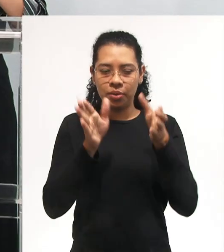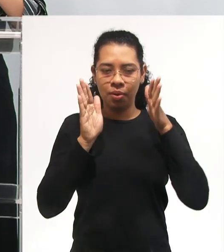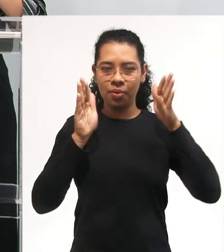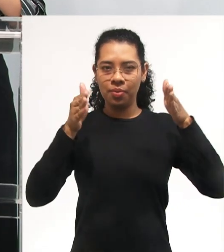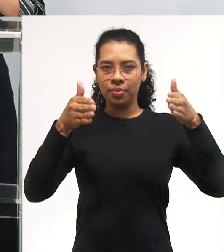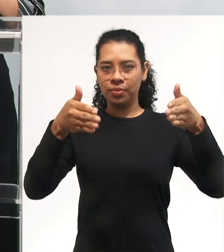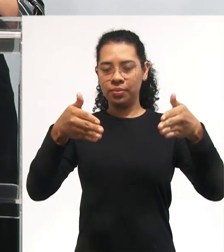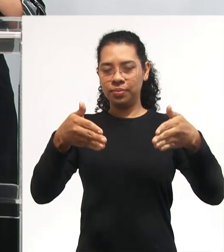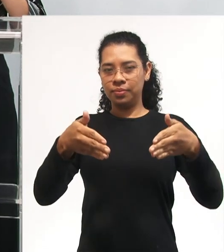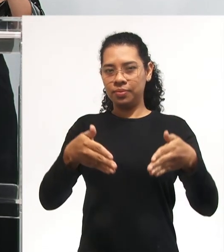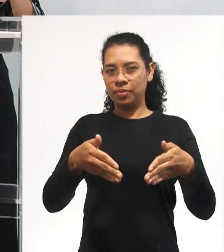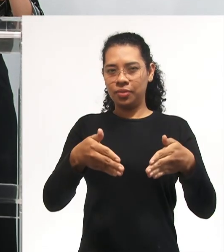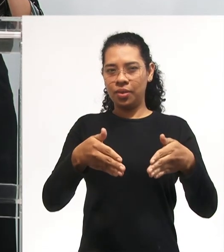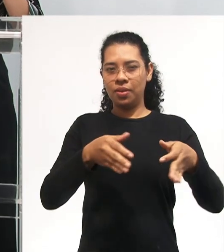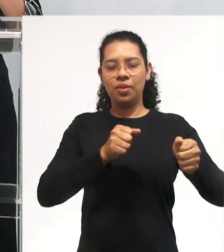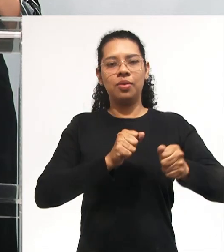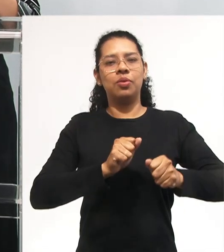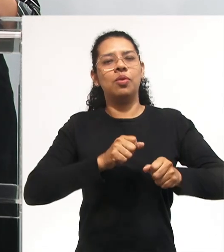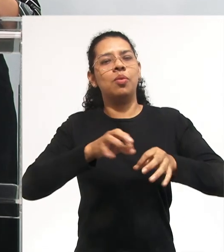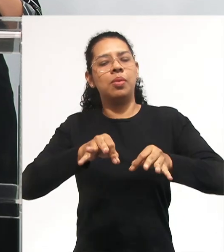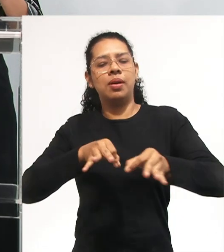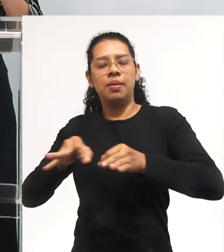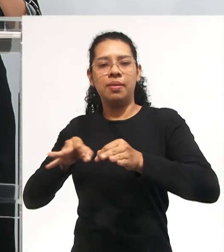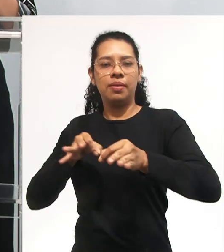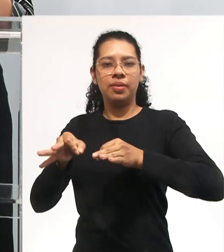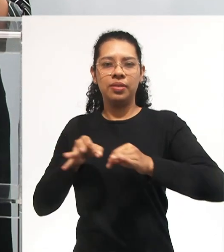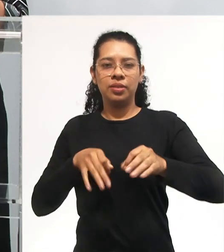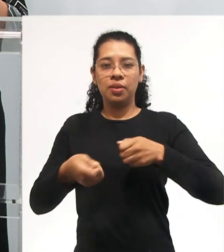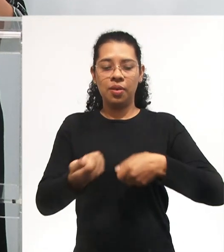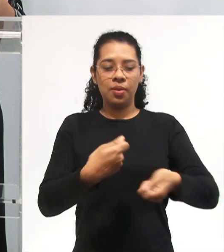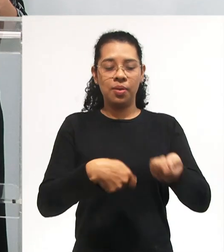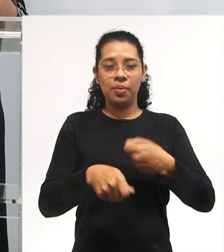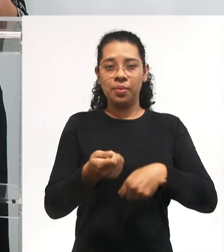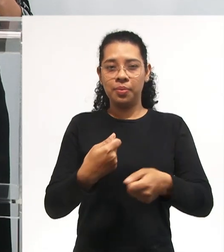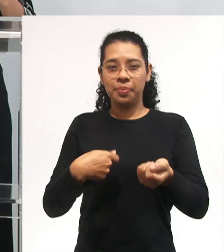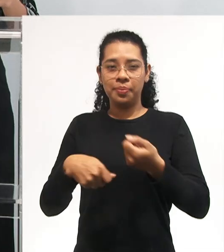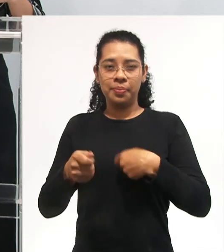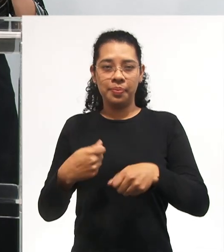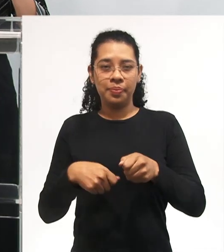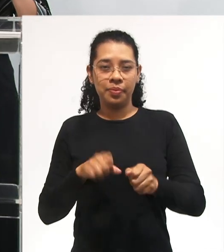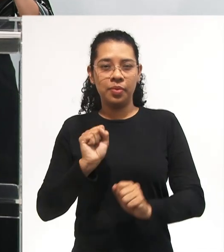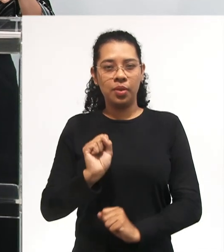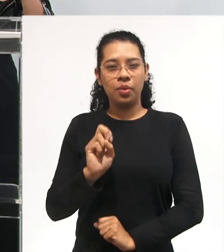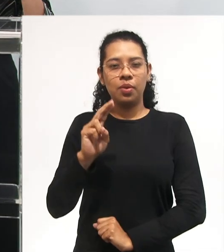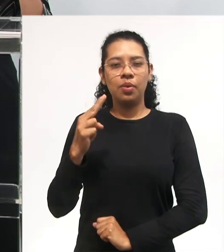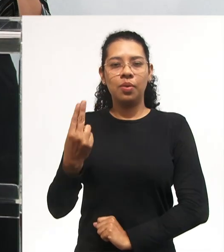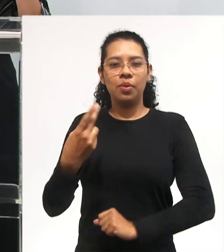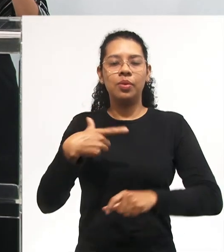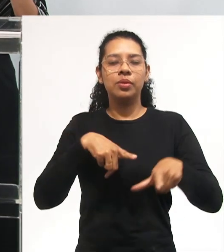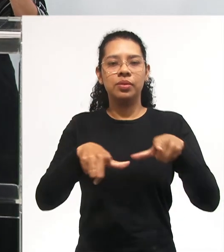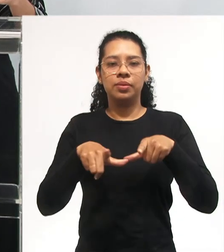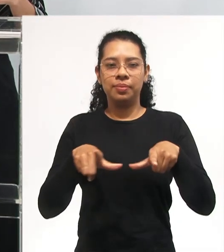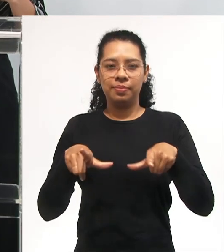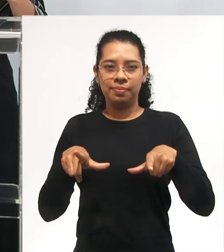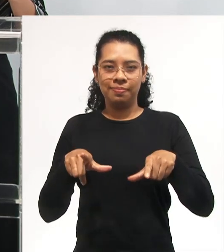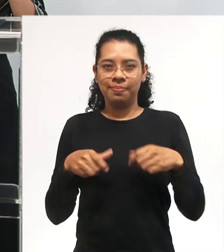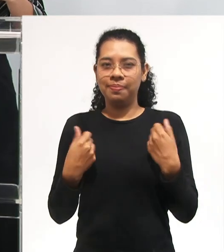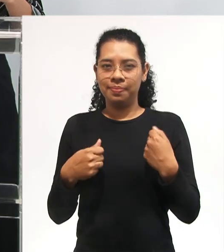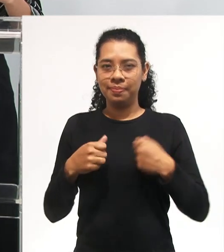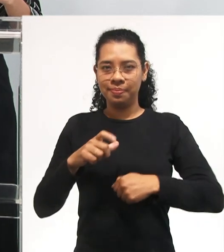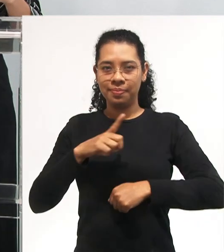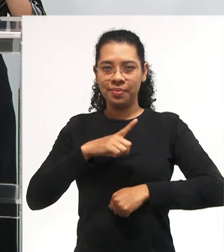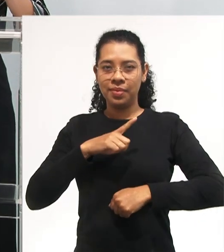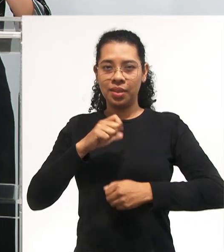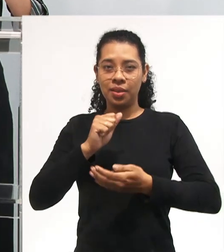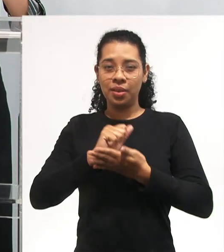mais administrativo, mais contábil, mais trabalhista, né? Na verdade, ele vai além.